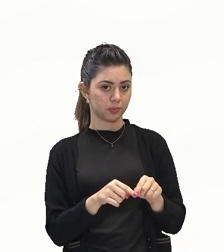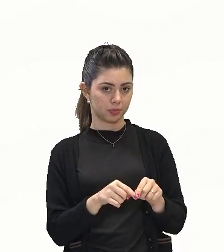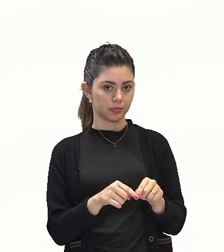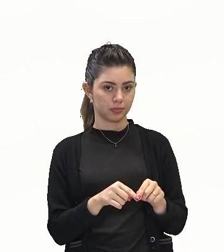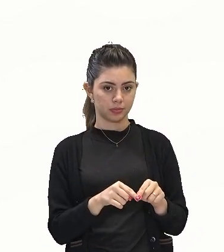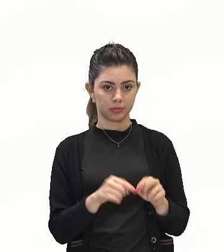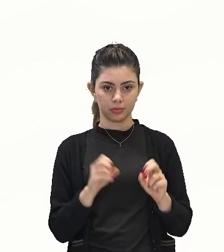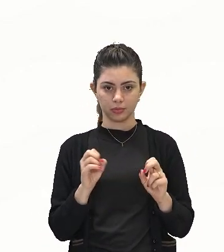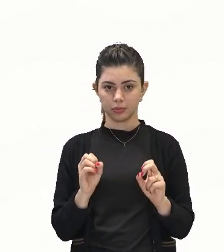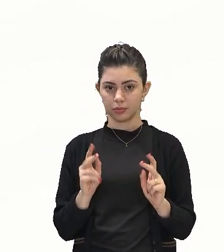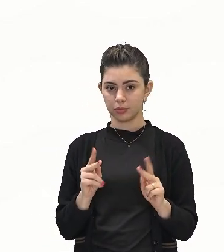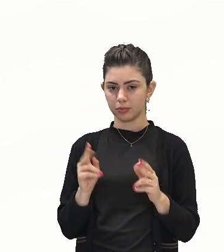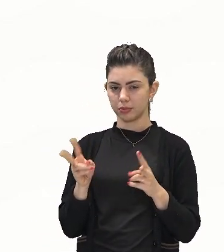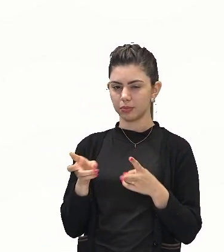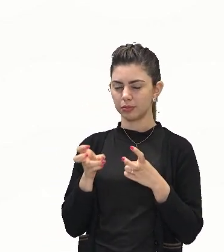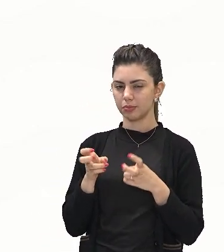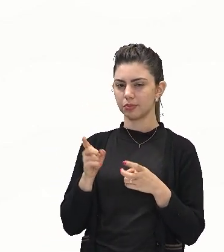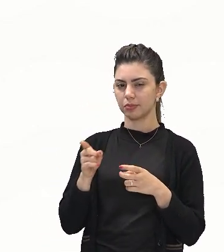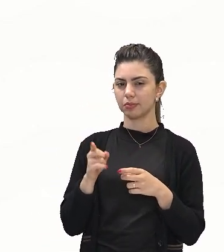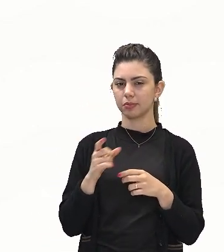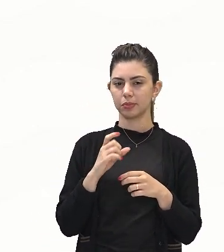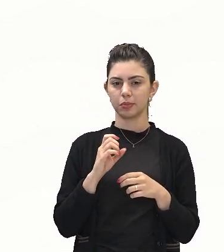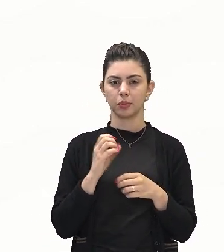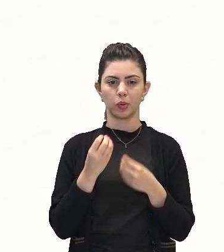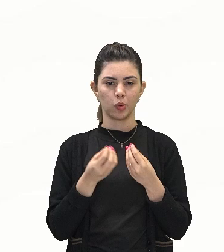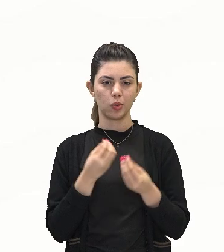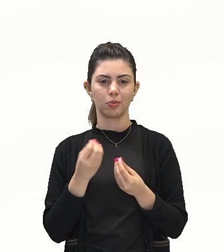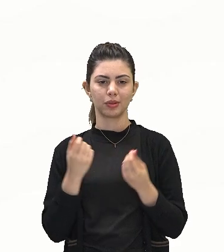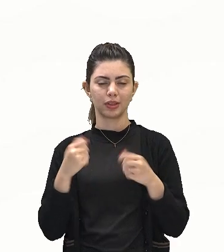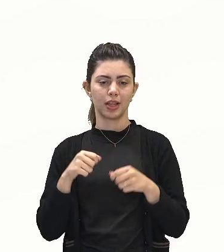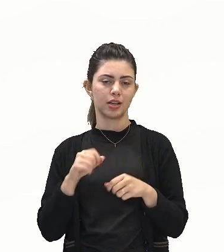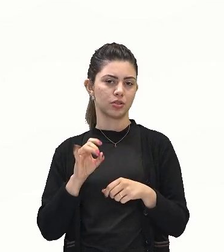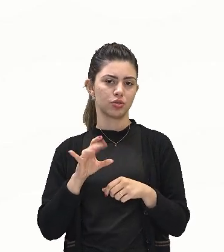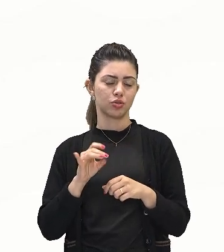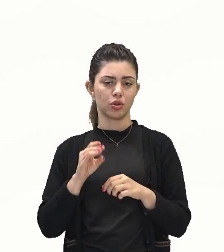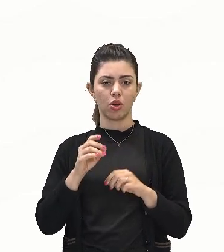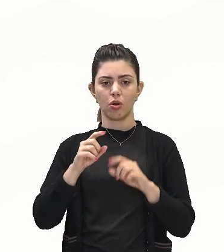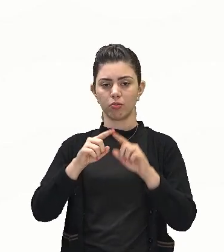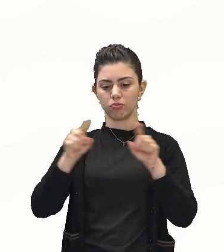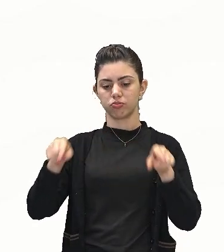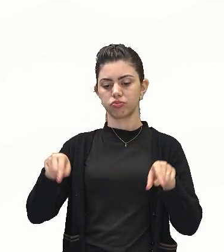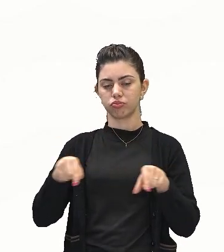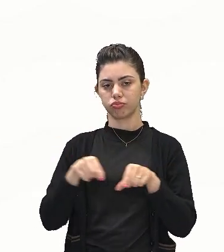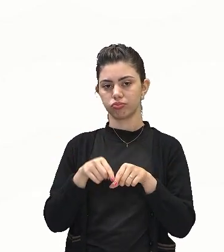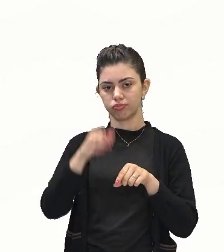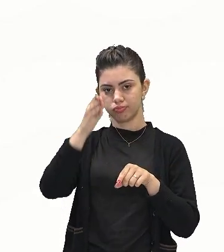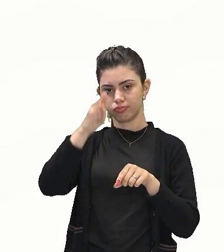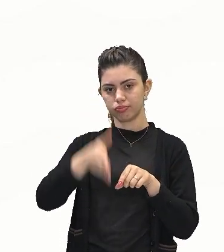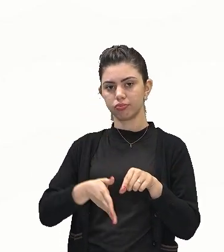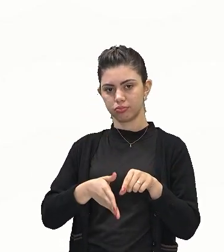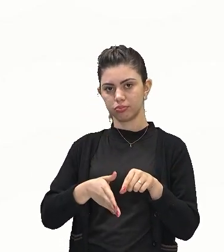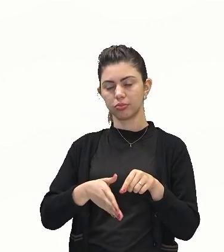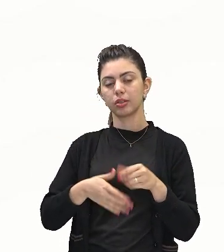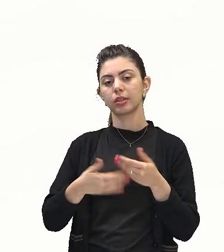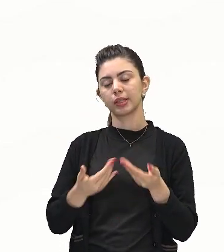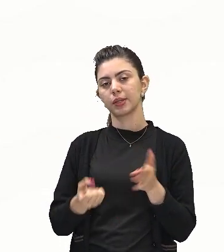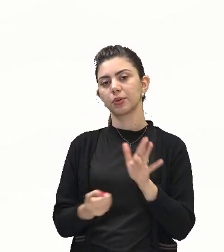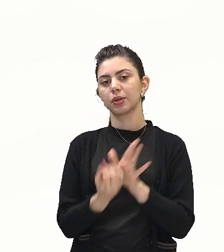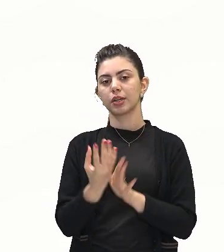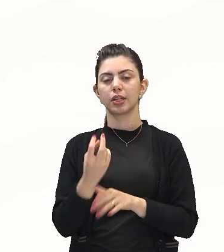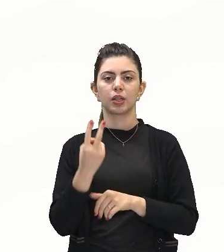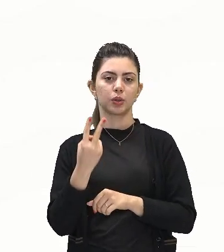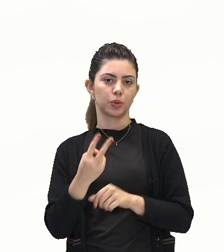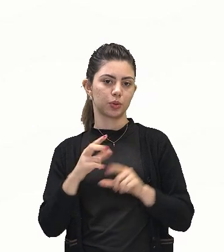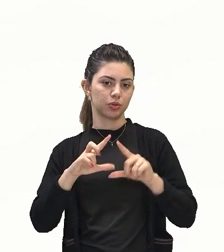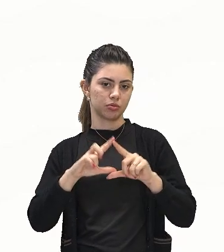ok? Observe que o quadrado, eu só tenho como dividir ele ao meio. Então, ele vai me gerar 2 triângulos, ó.